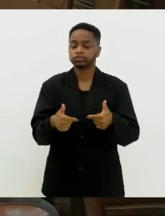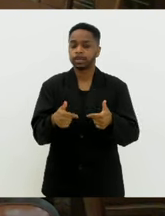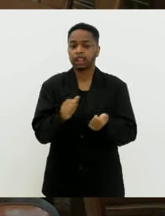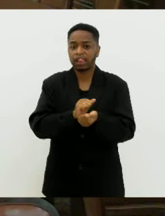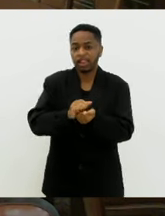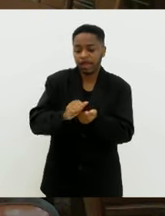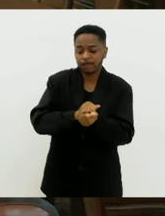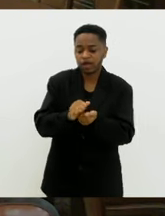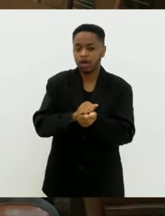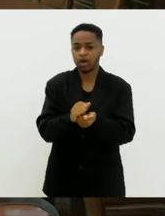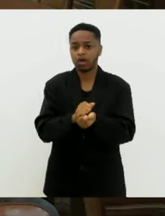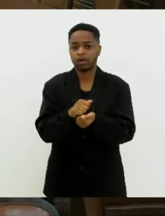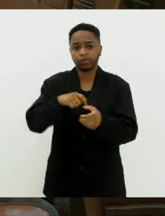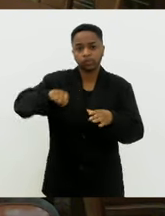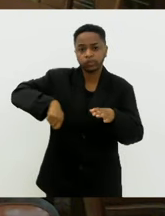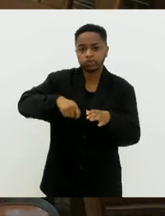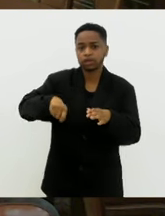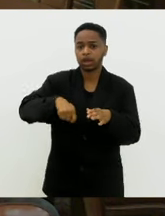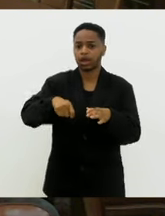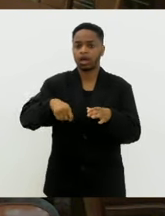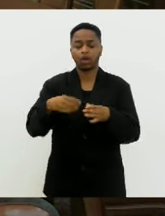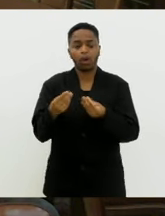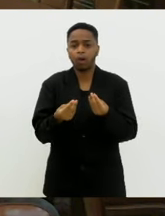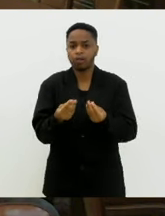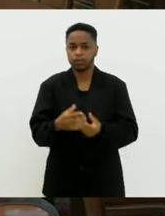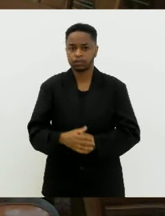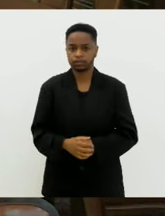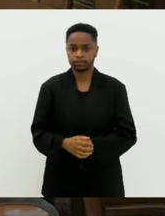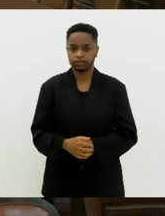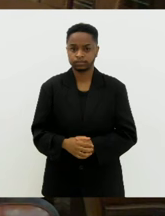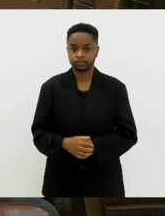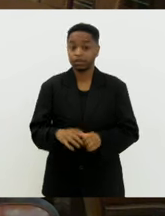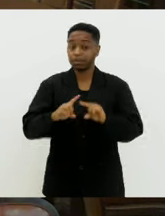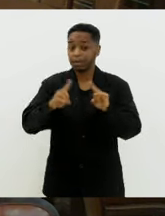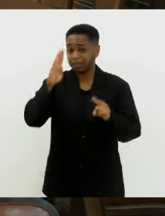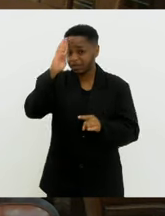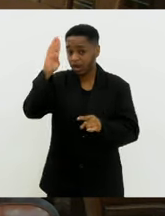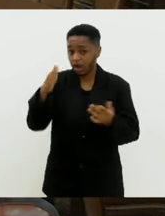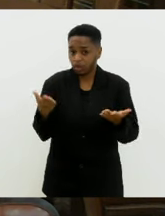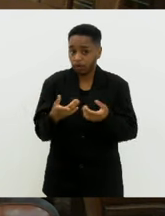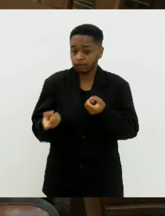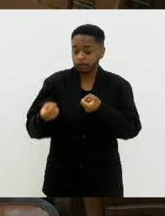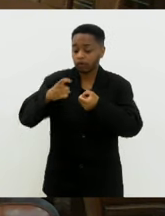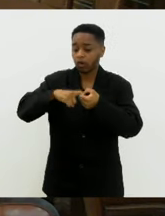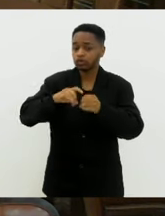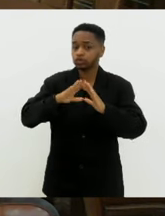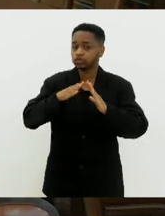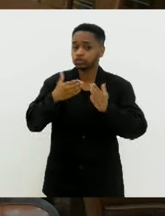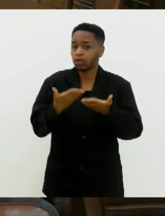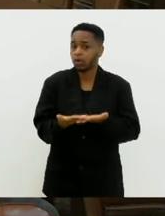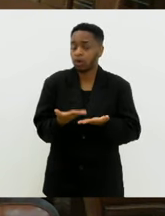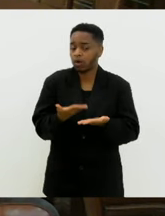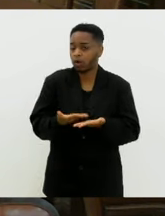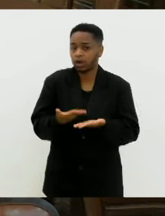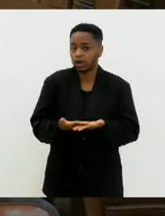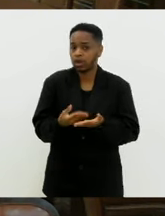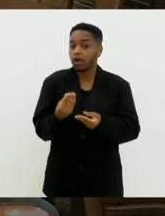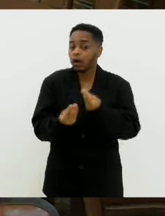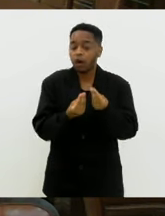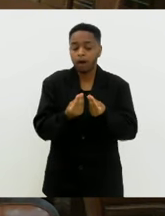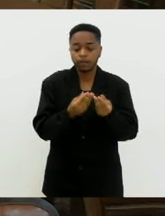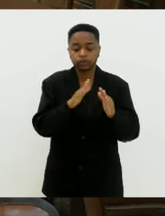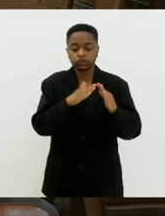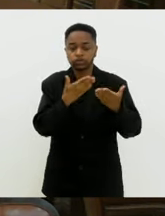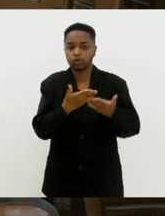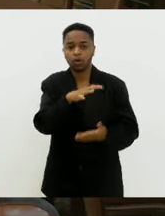roupa, fazer comida. Mas, para além disso, agora é o retorno das aulas. Como essas escolas, nesses